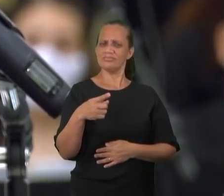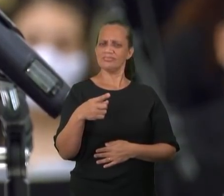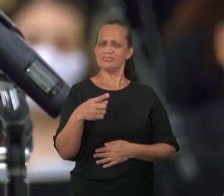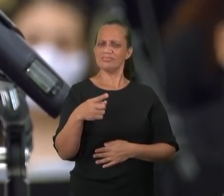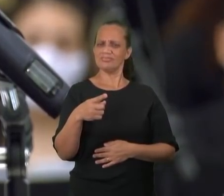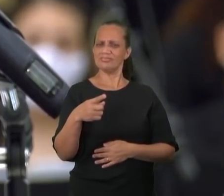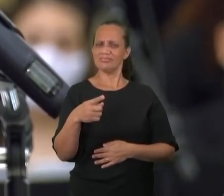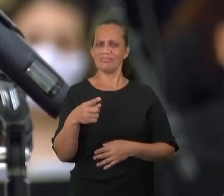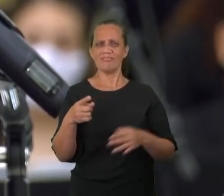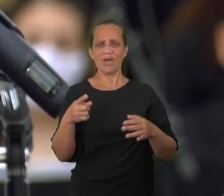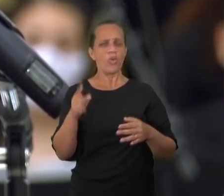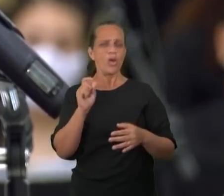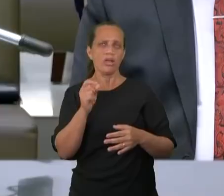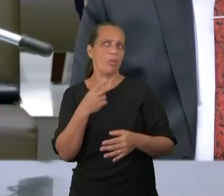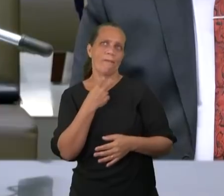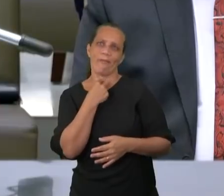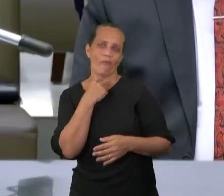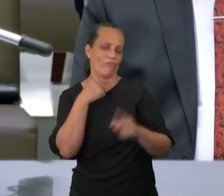cerrar a madre de Ana.